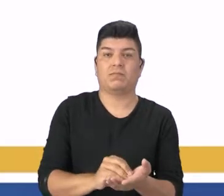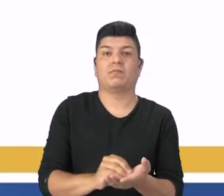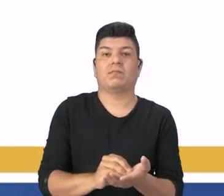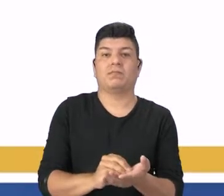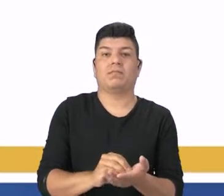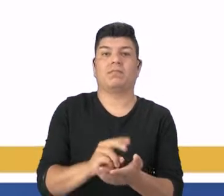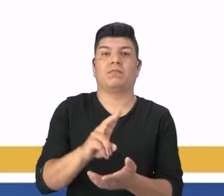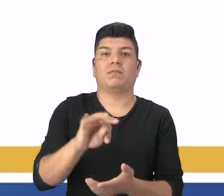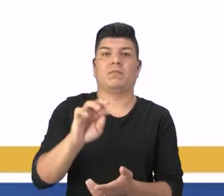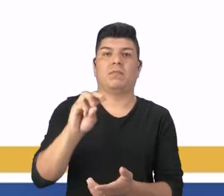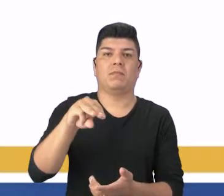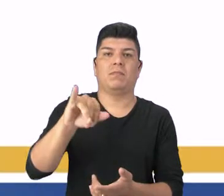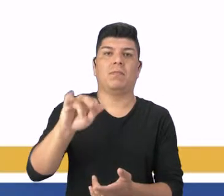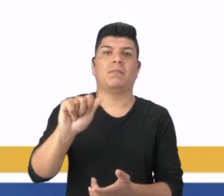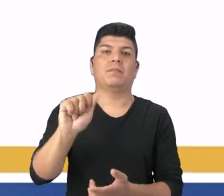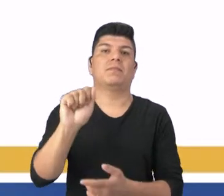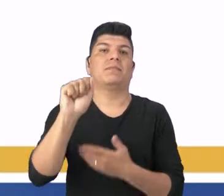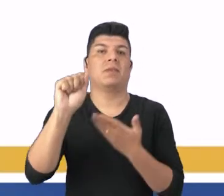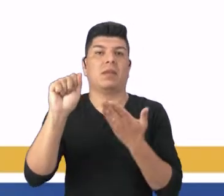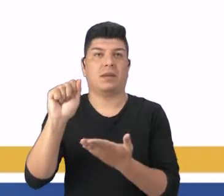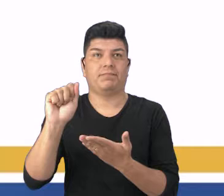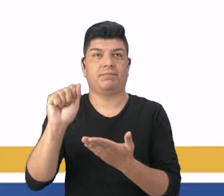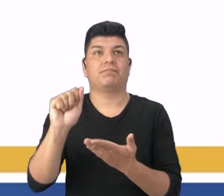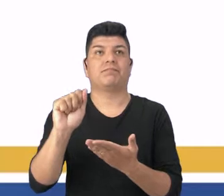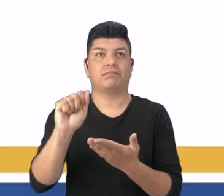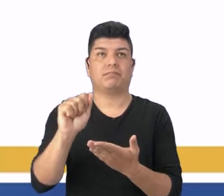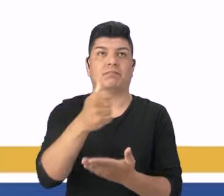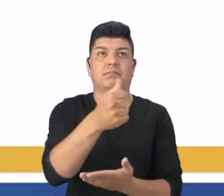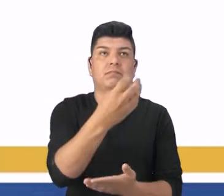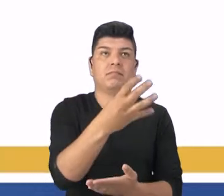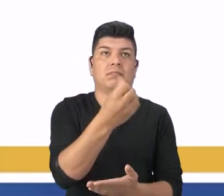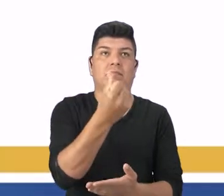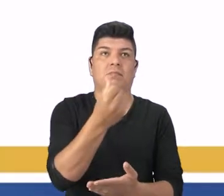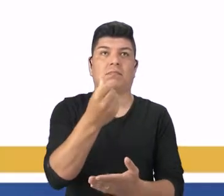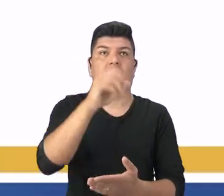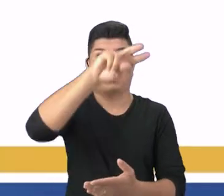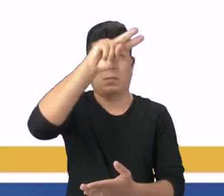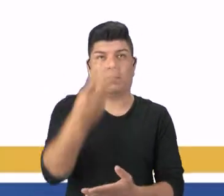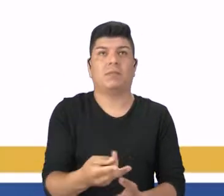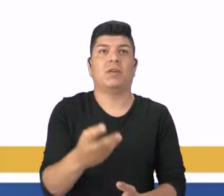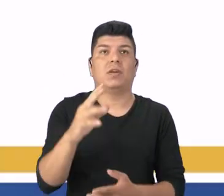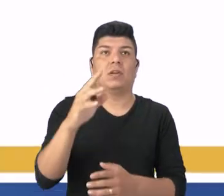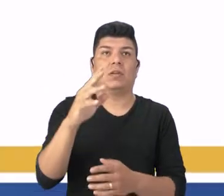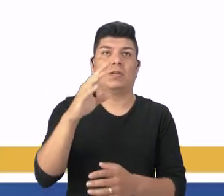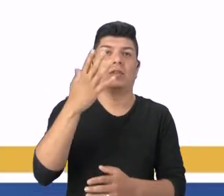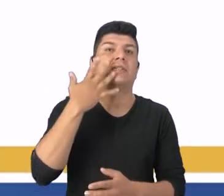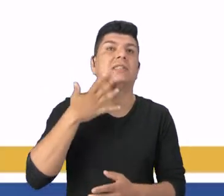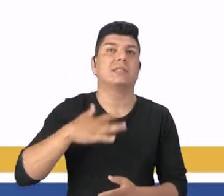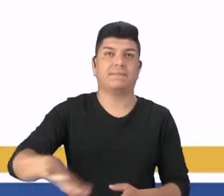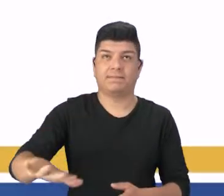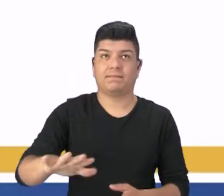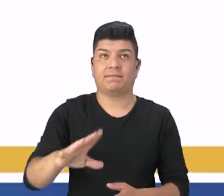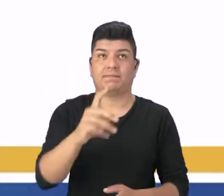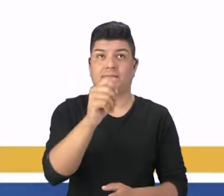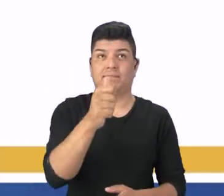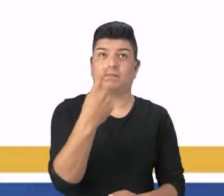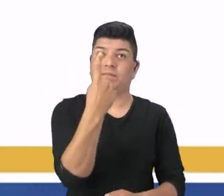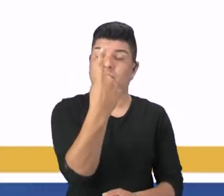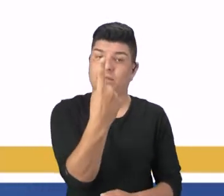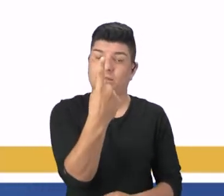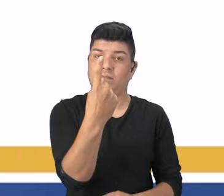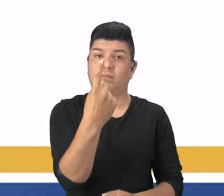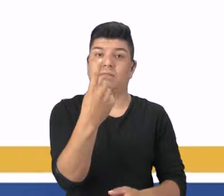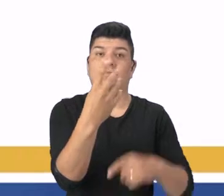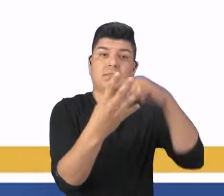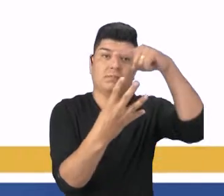De 146 milhões de crianças em países em desenvolvimento, uma em cada 4 crianças com menos